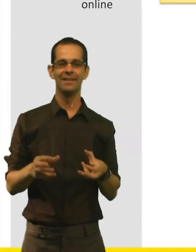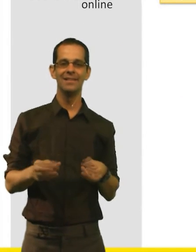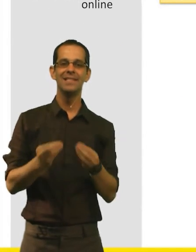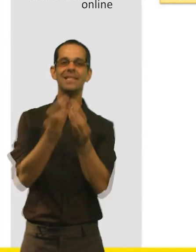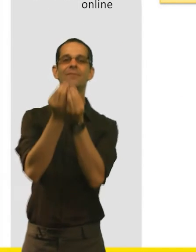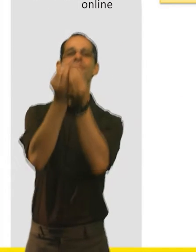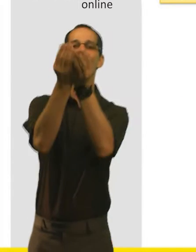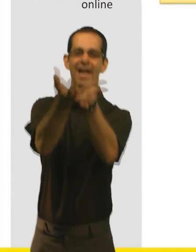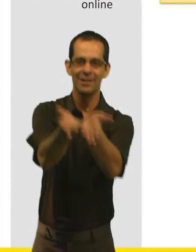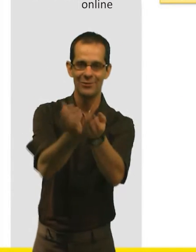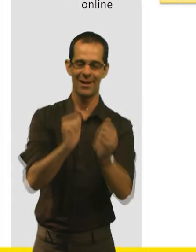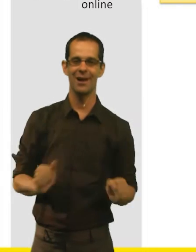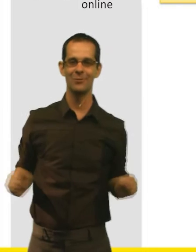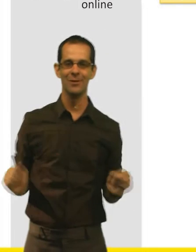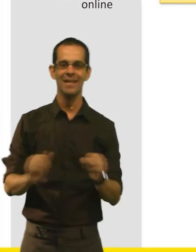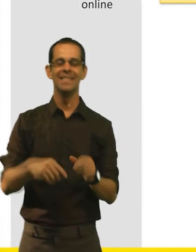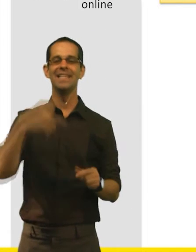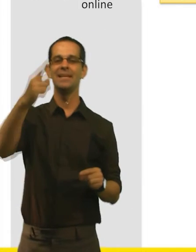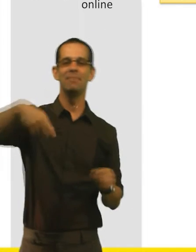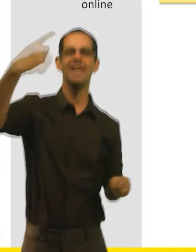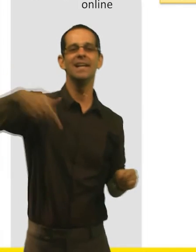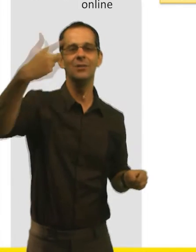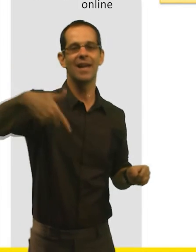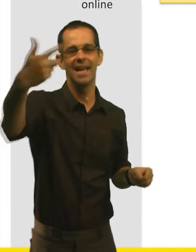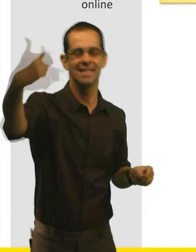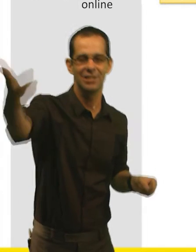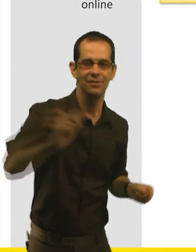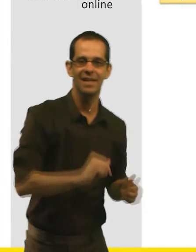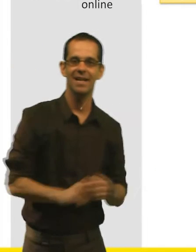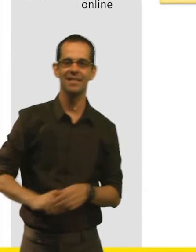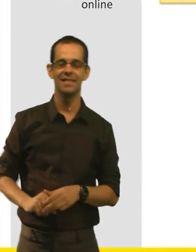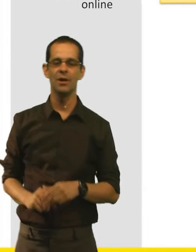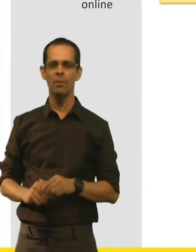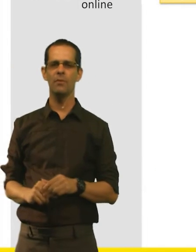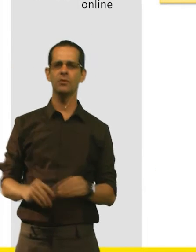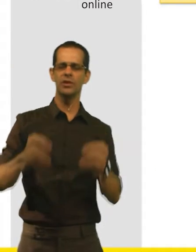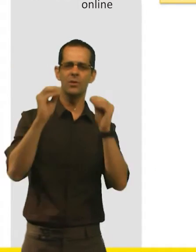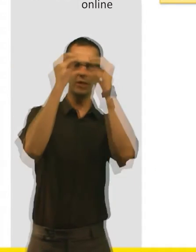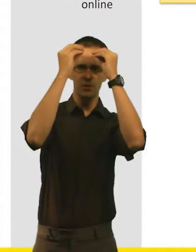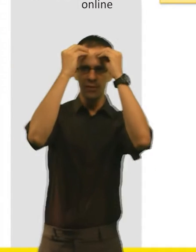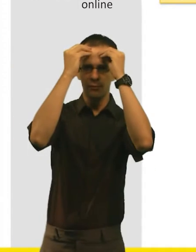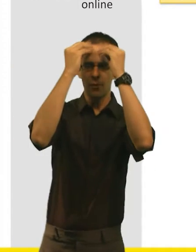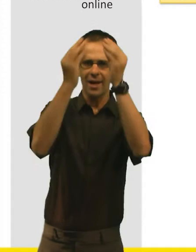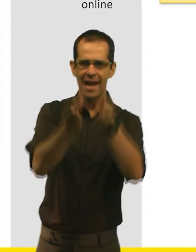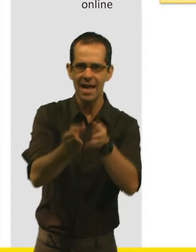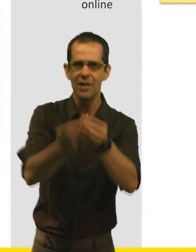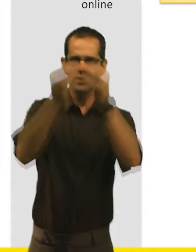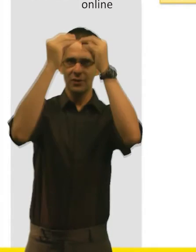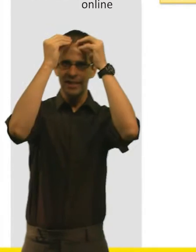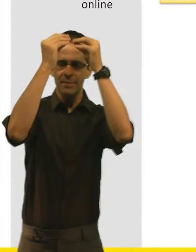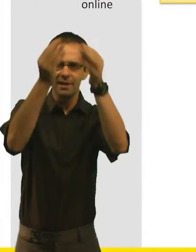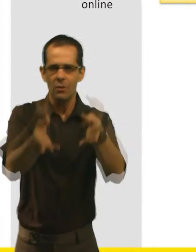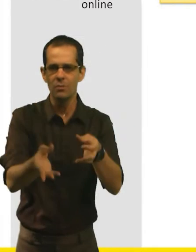consegue se ver no cargo, desempenhando aquelas atividades. Pô, professor, então eu tenho que focar,